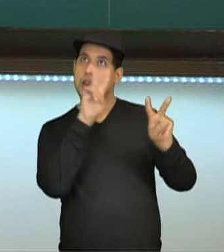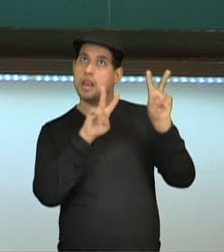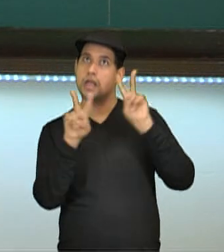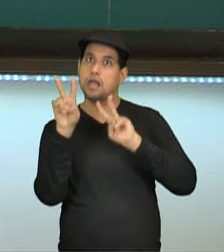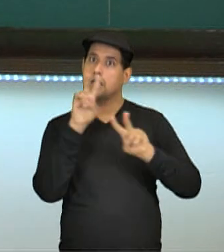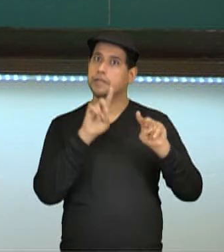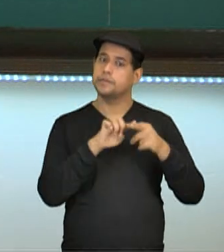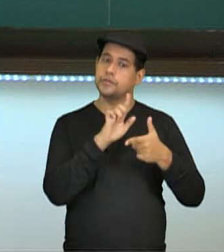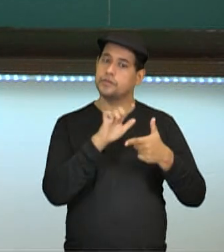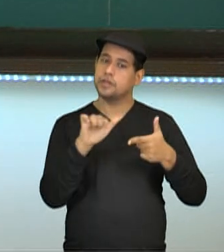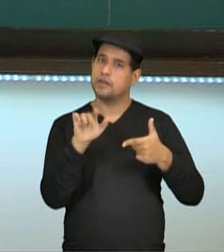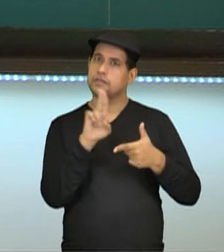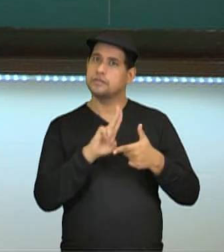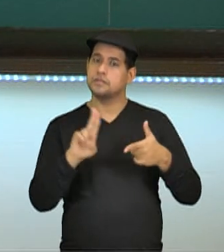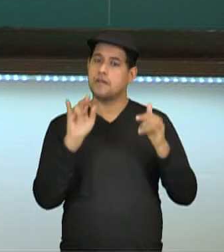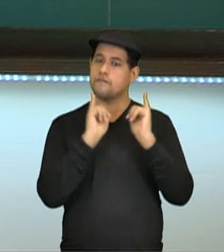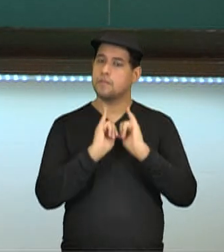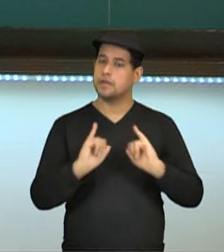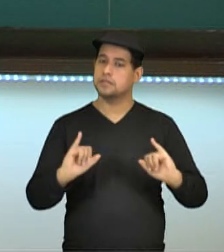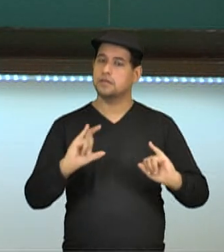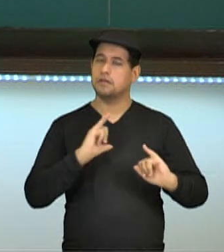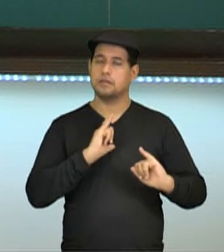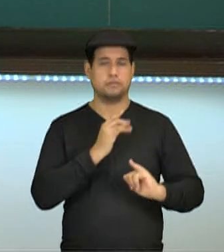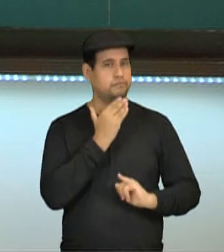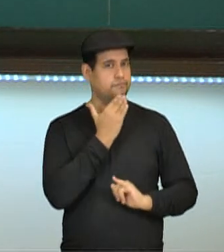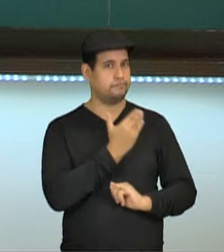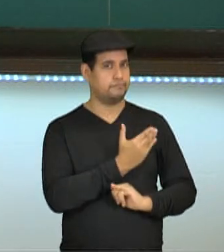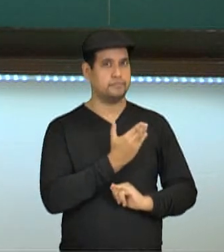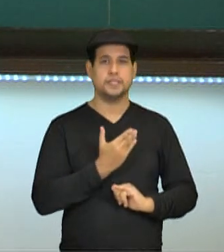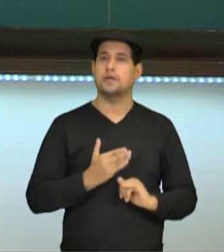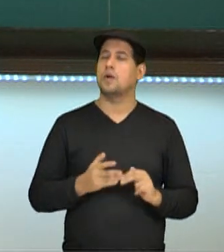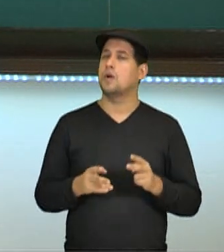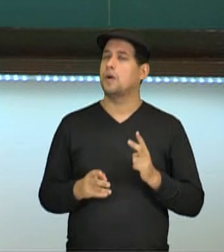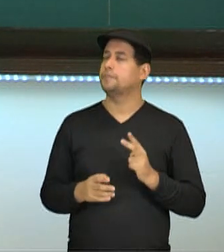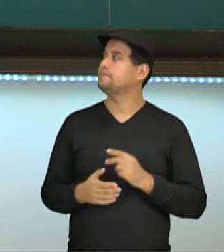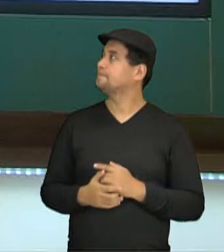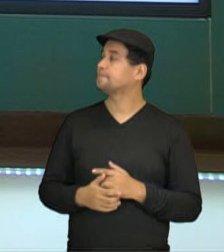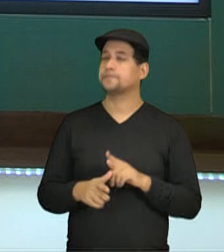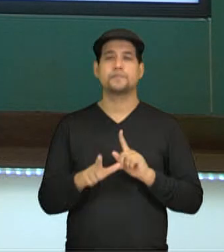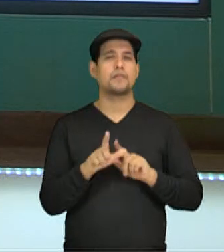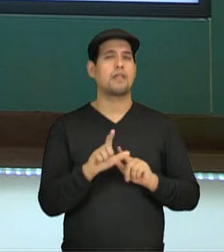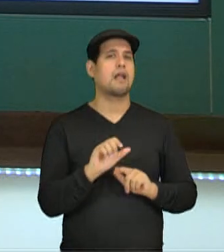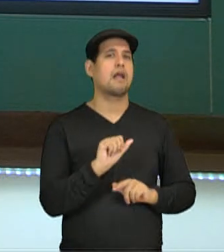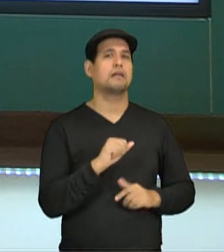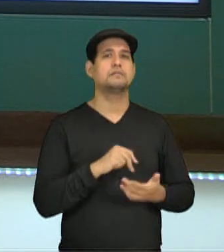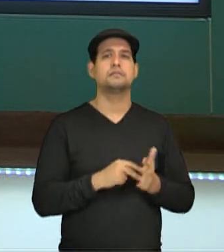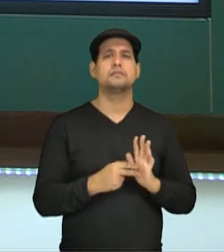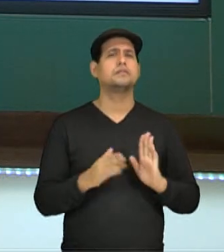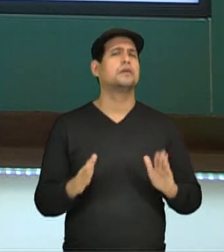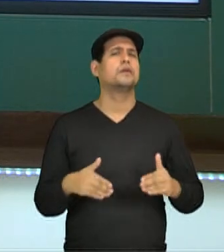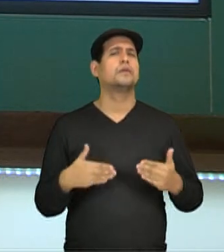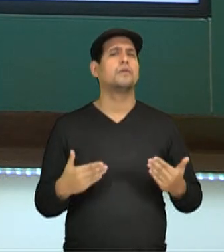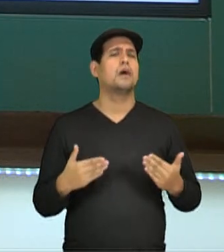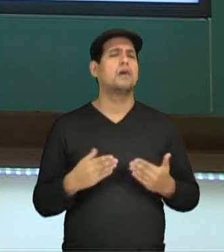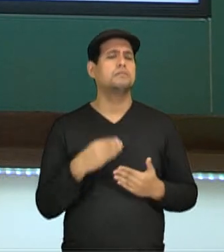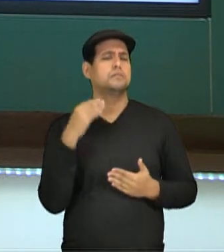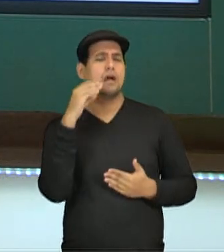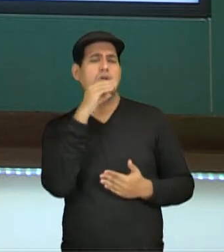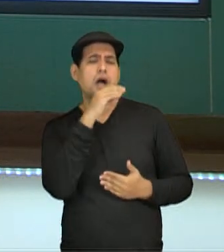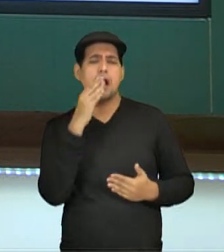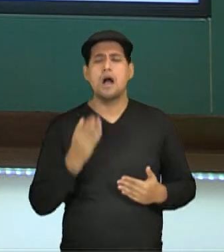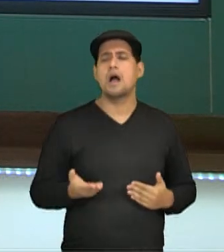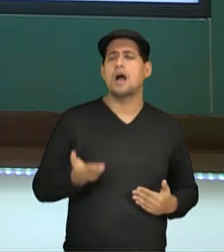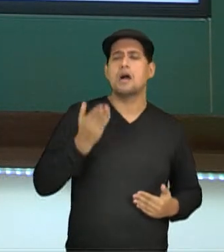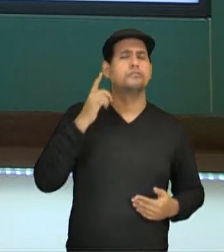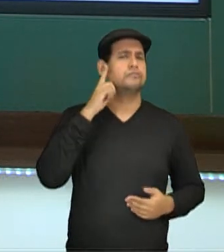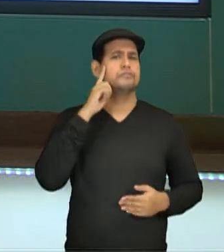gráfico pegar a informação que está sendo pedida. Então vamos lá. Na letra A diz assim, qual foi a temperatura mais alta